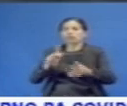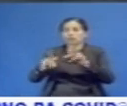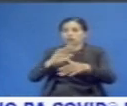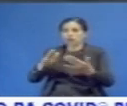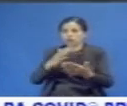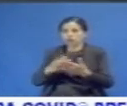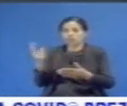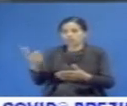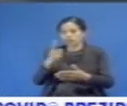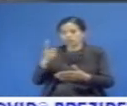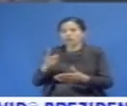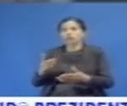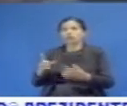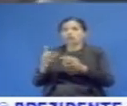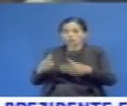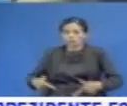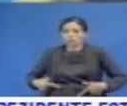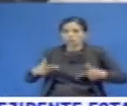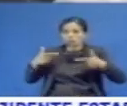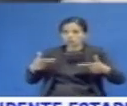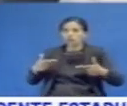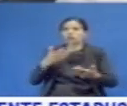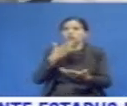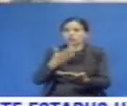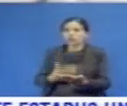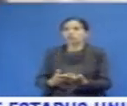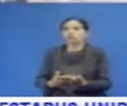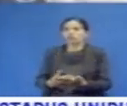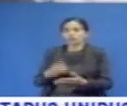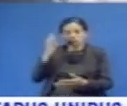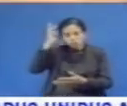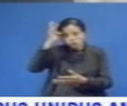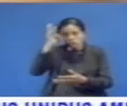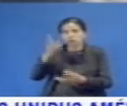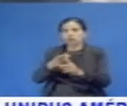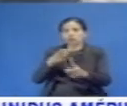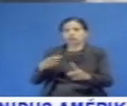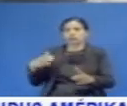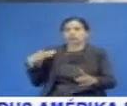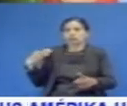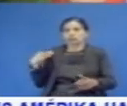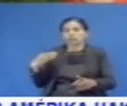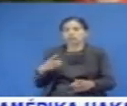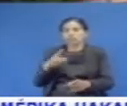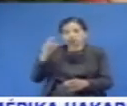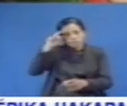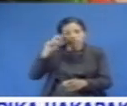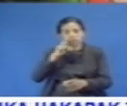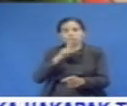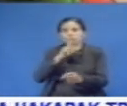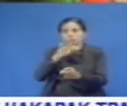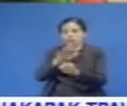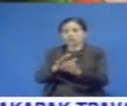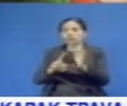fato em Boris e a disciplina. Enquanto a preocupação russa autoridade na juventude, Xanana promete se apresenta